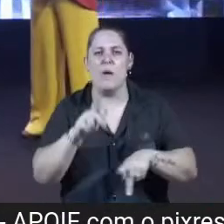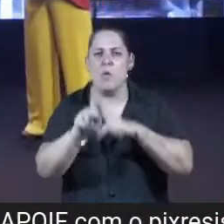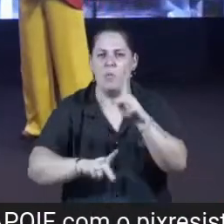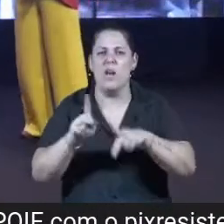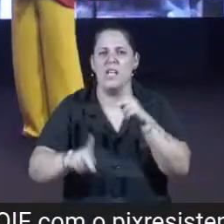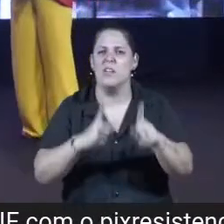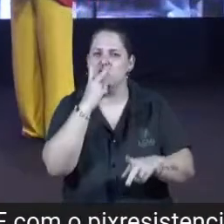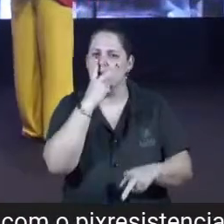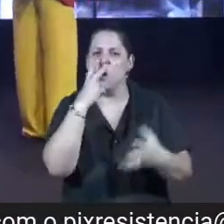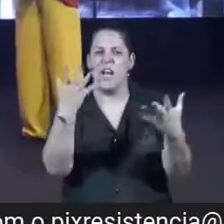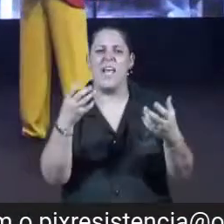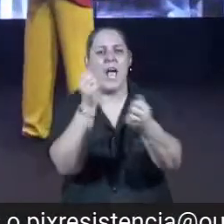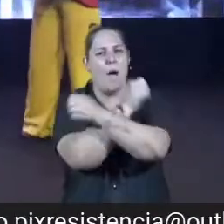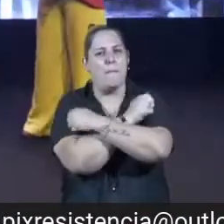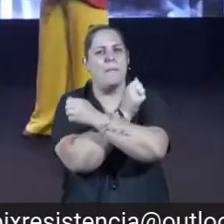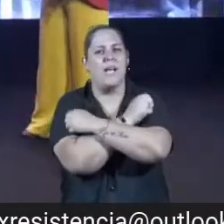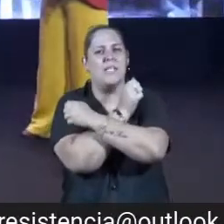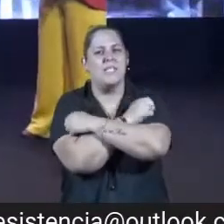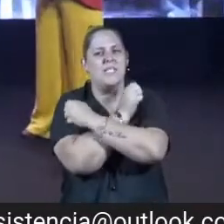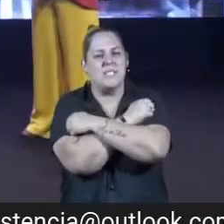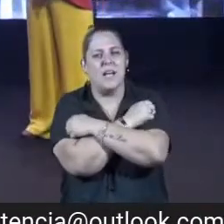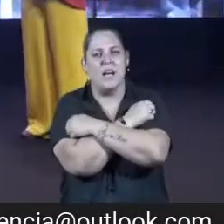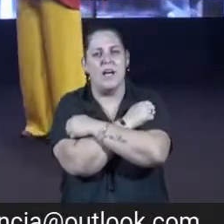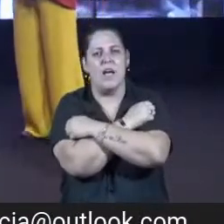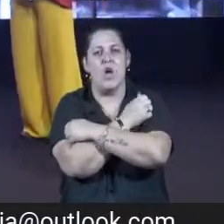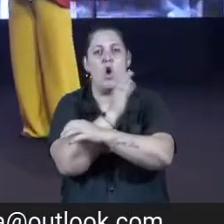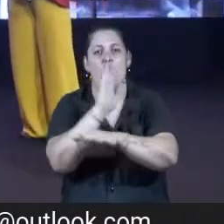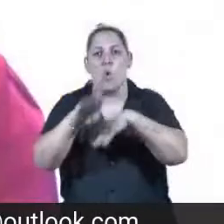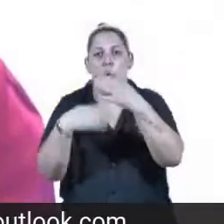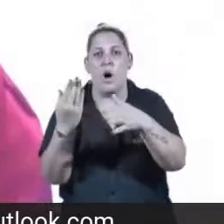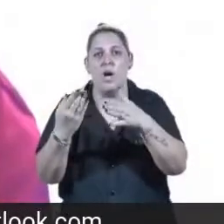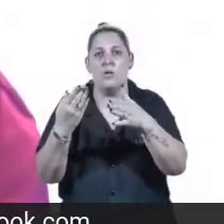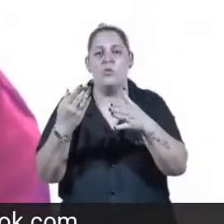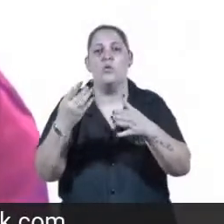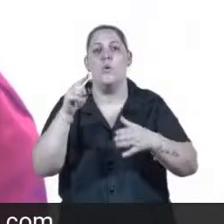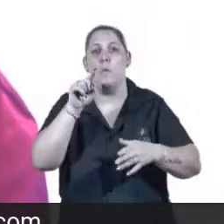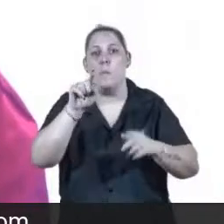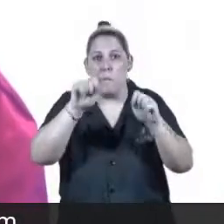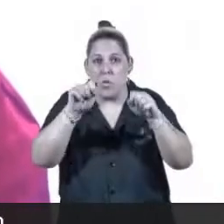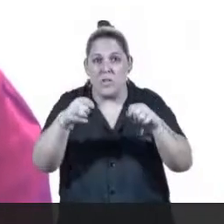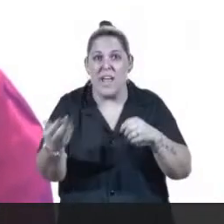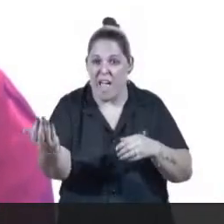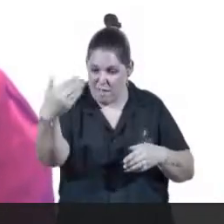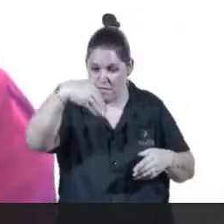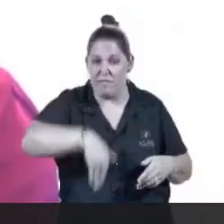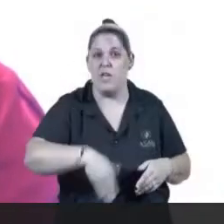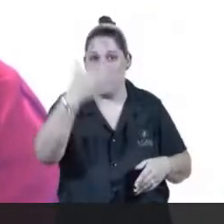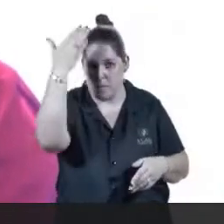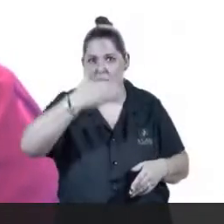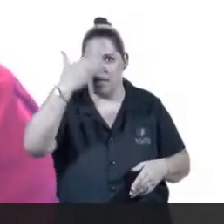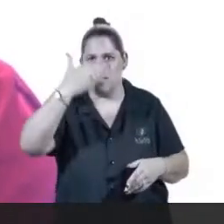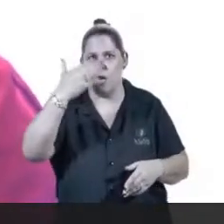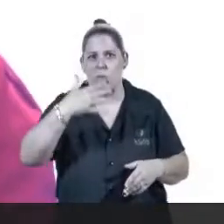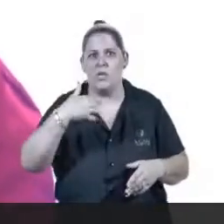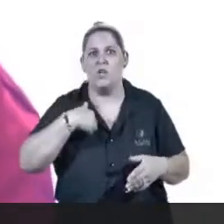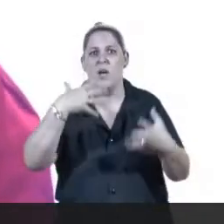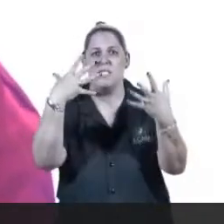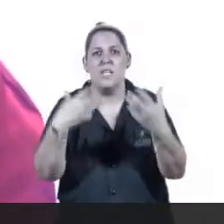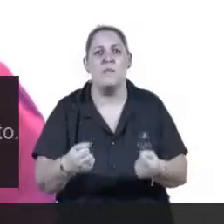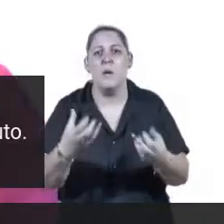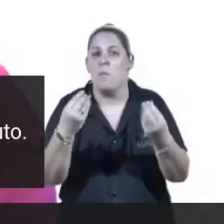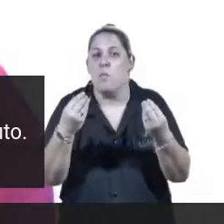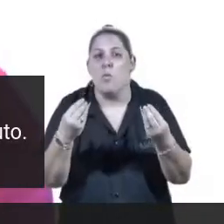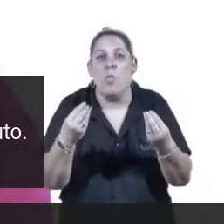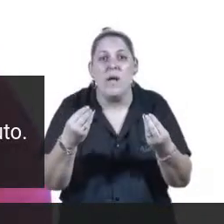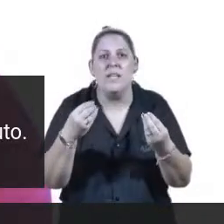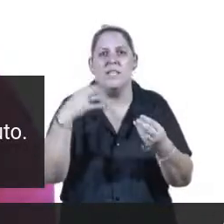A população capixaba vai te abraçar. Quantas pessoas, quando surgiu a hipótese do senhor vir aqui presencialmente, eu recebi inúmeras